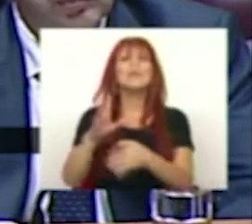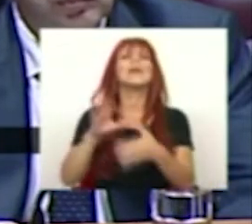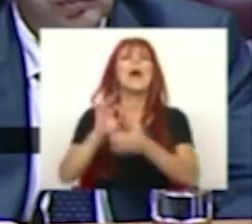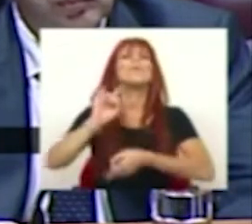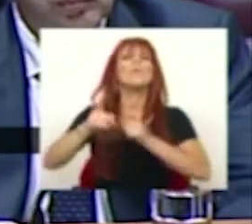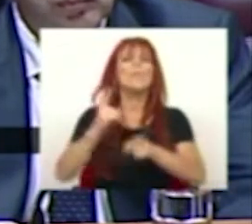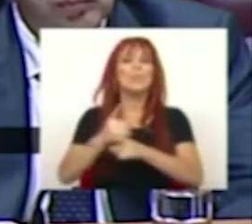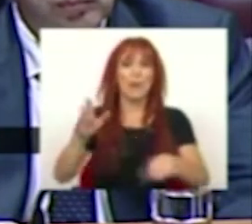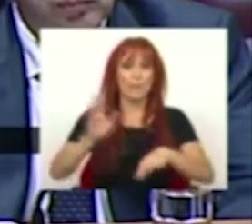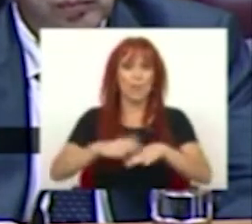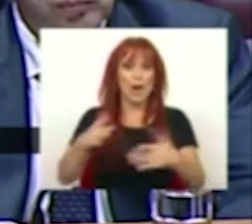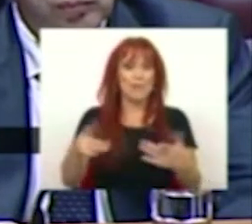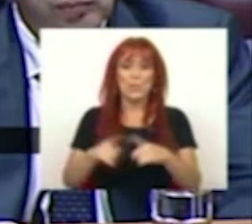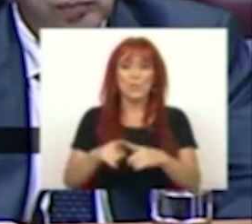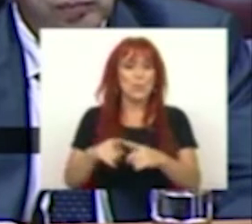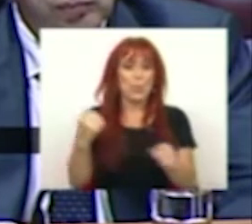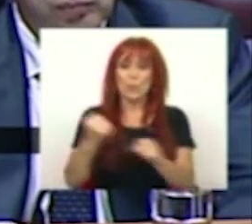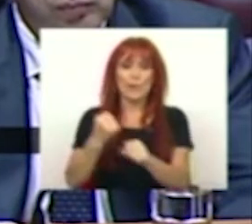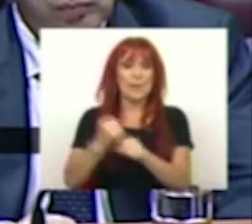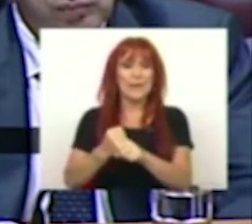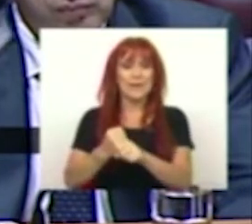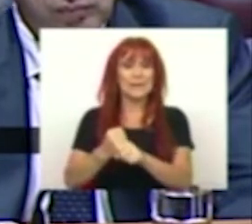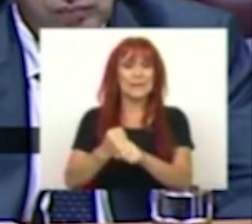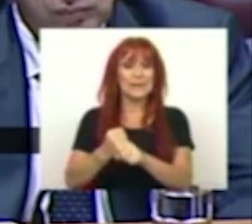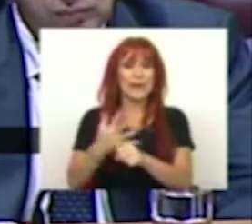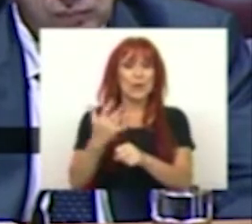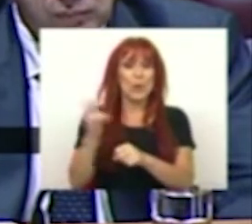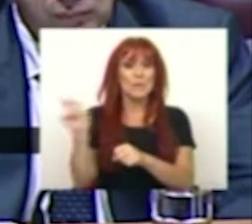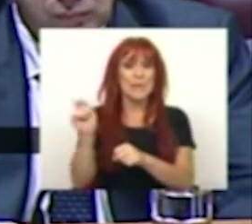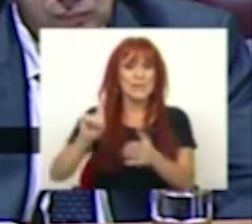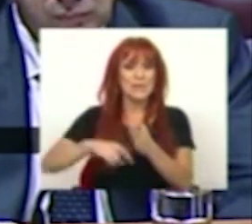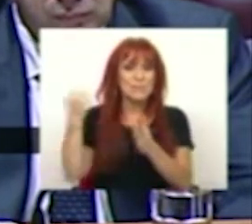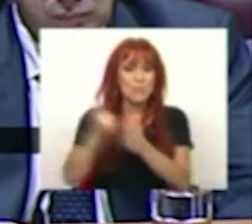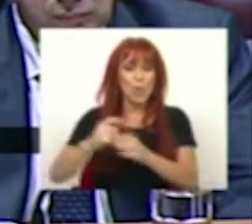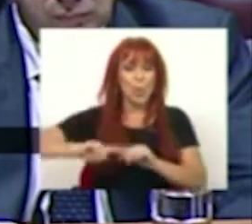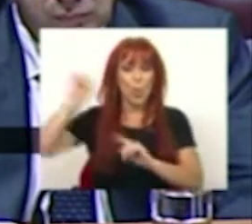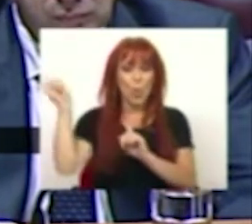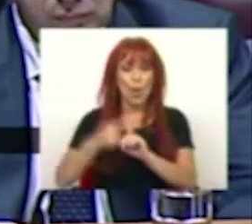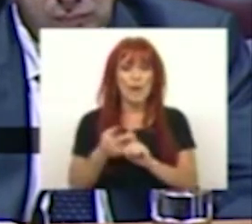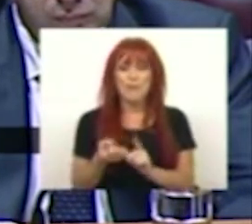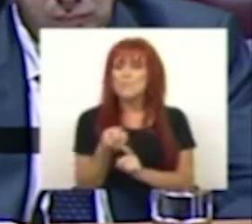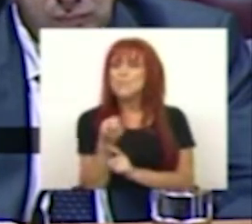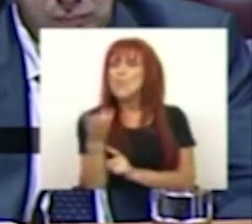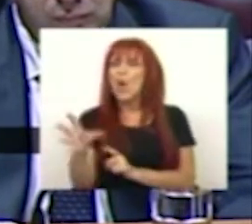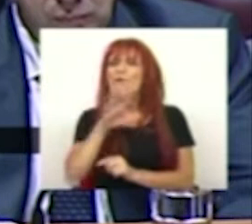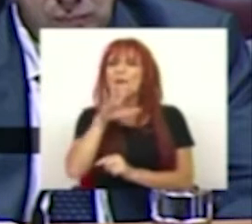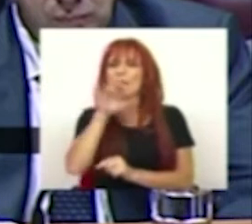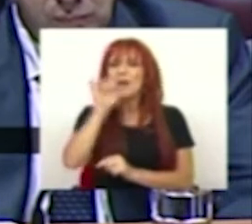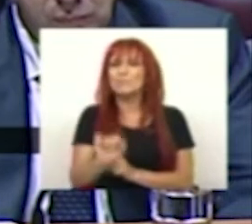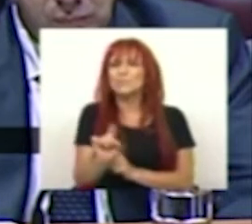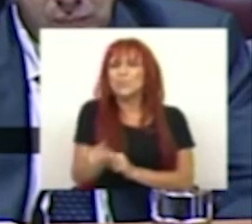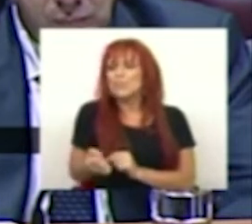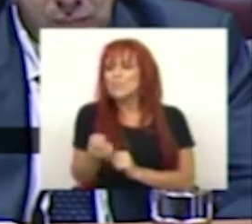ver com o facto de não trabalharem durante 12 meses por ano e com a composição do respectivo agregado